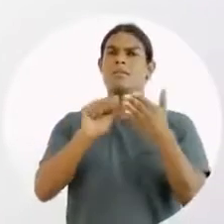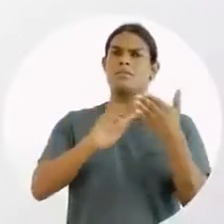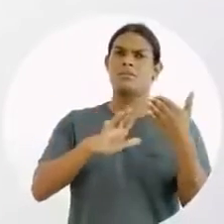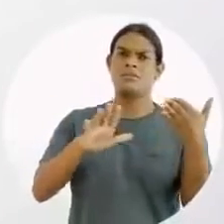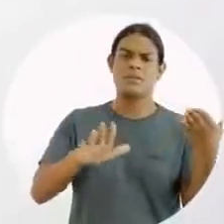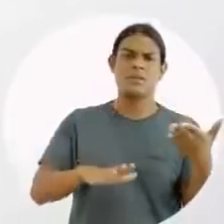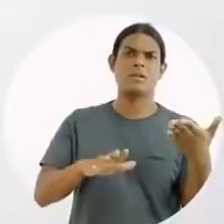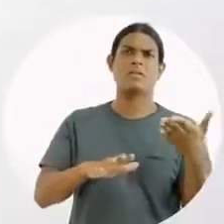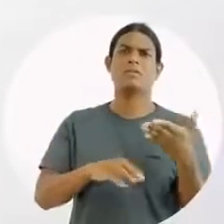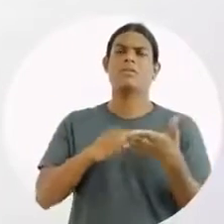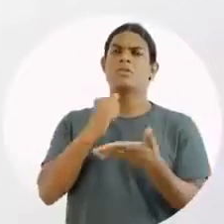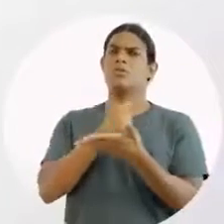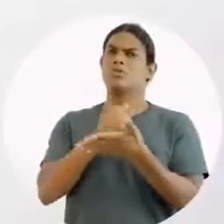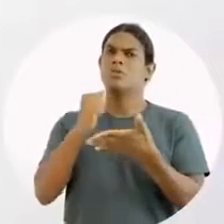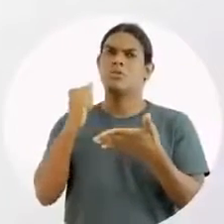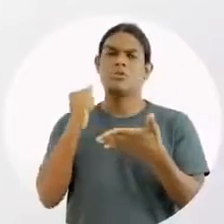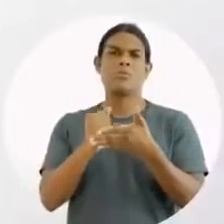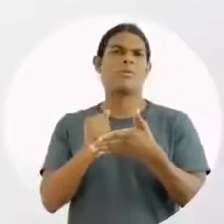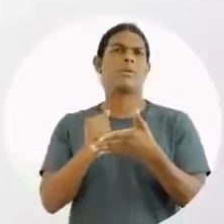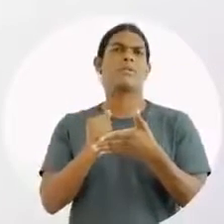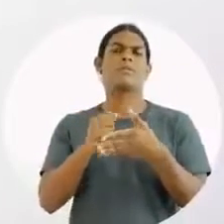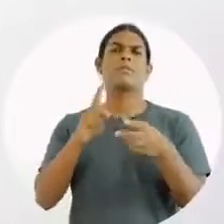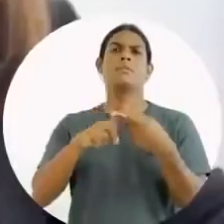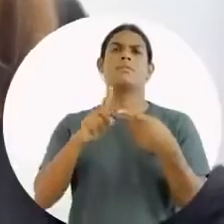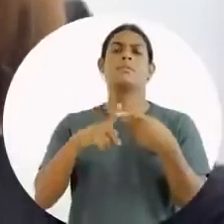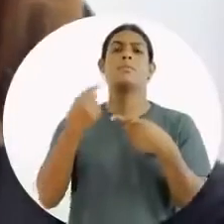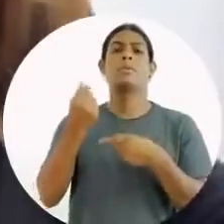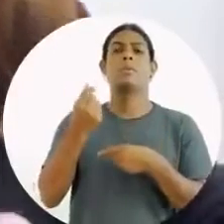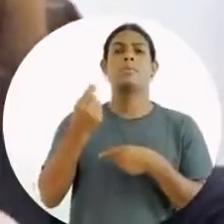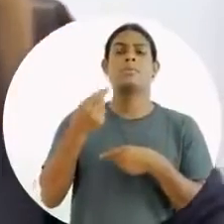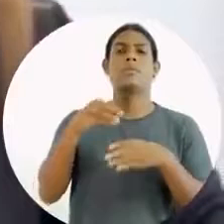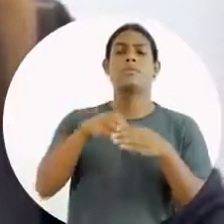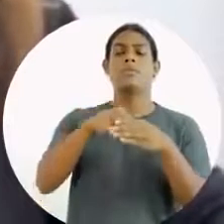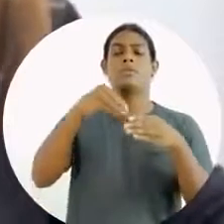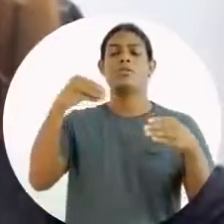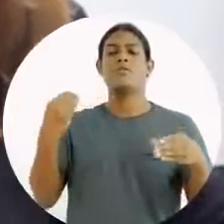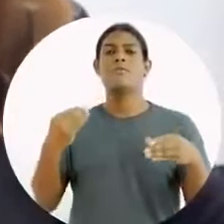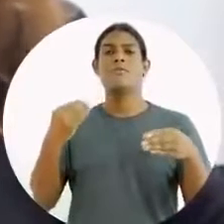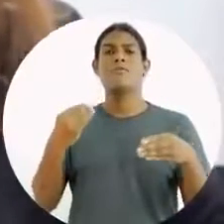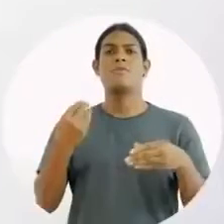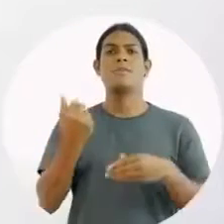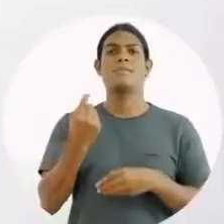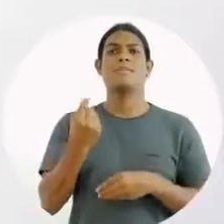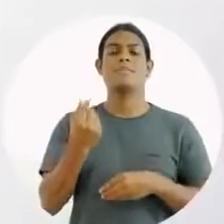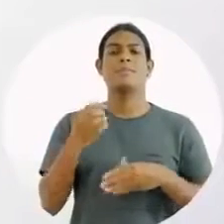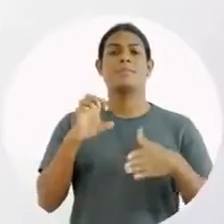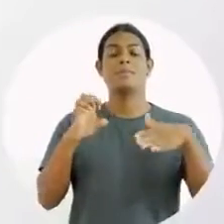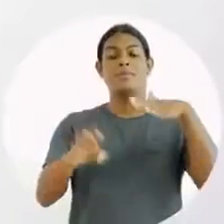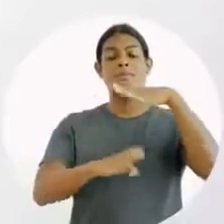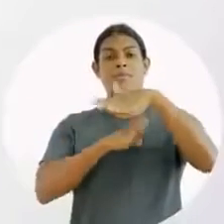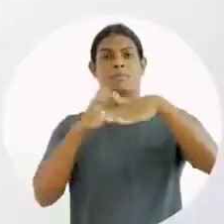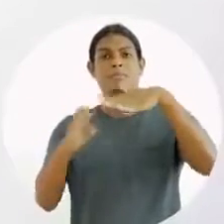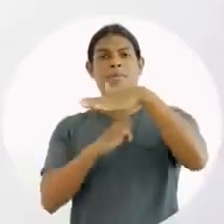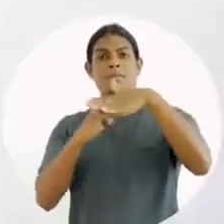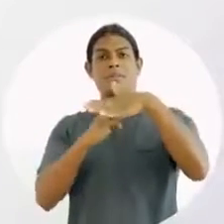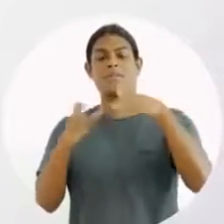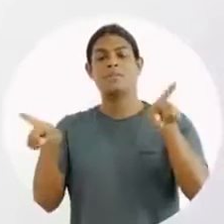procedimentos, manuais. O meu capital externo, os meus fornecedores, os meus clientes e